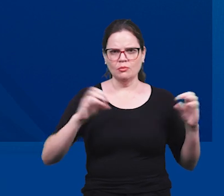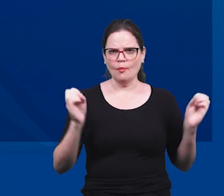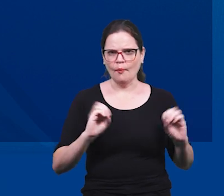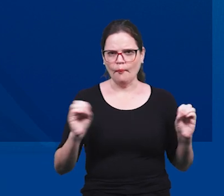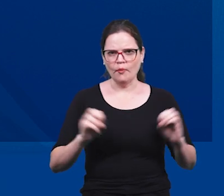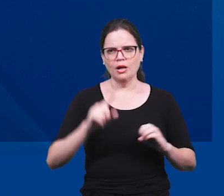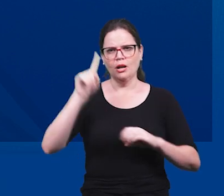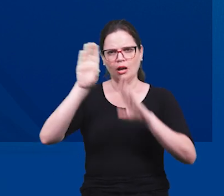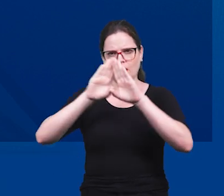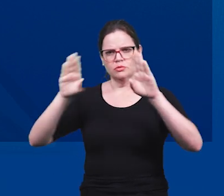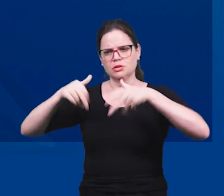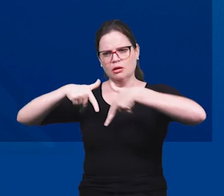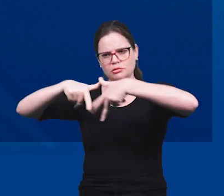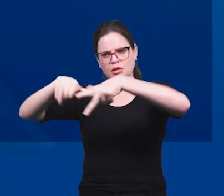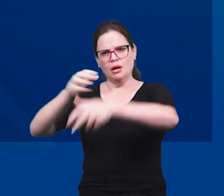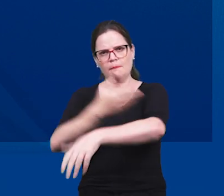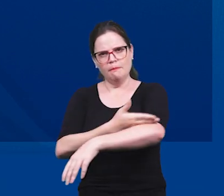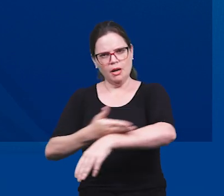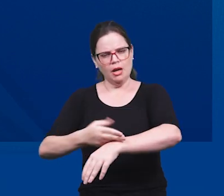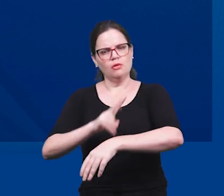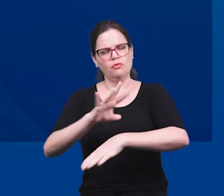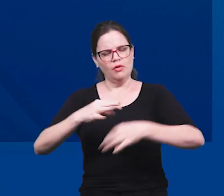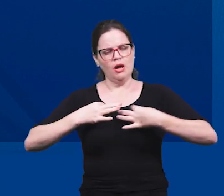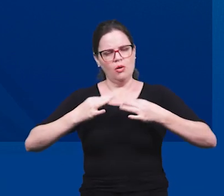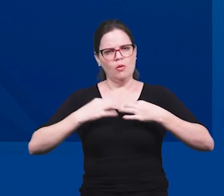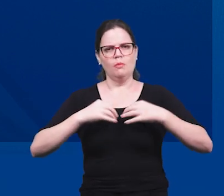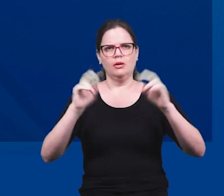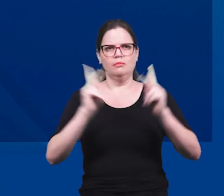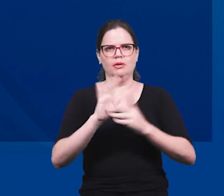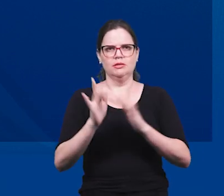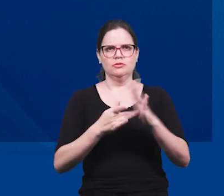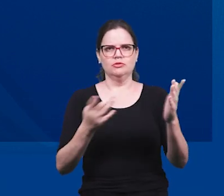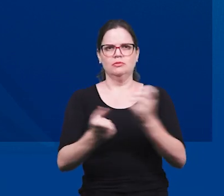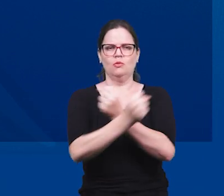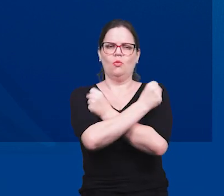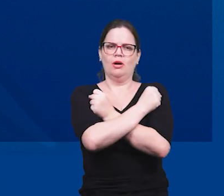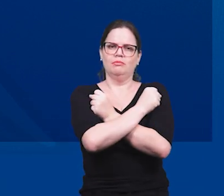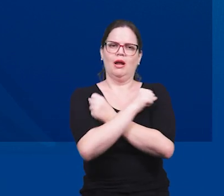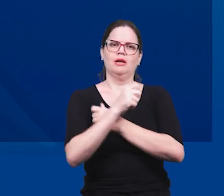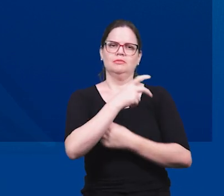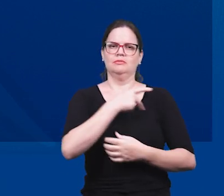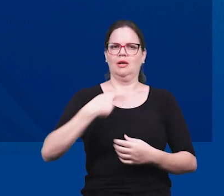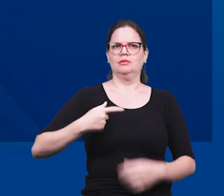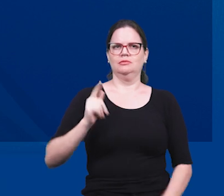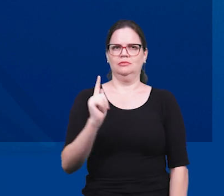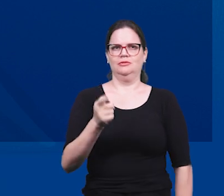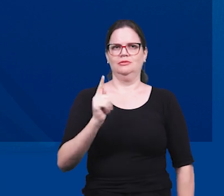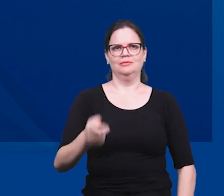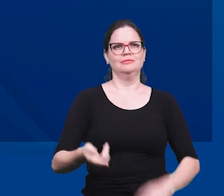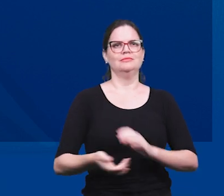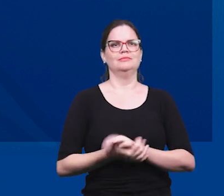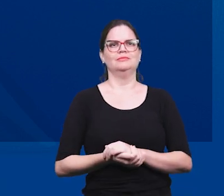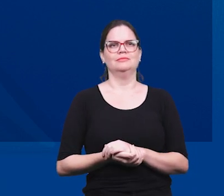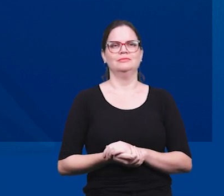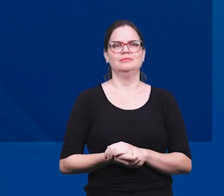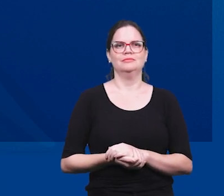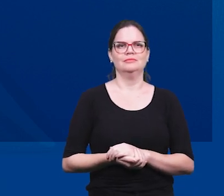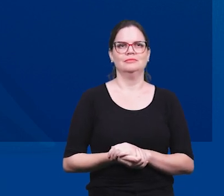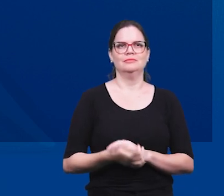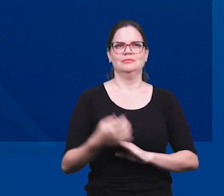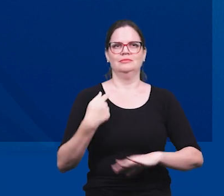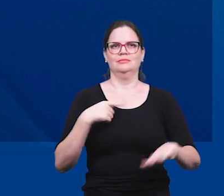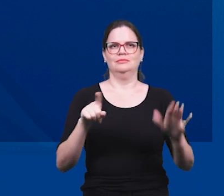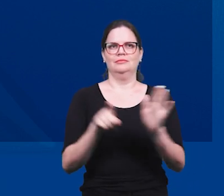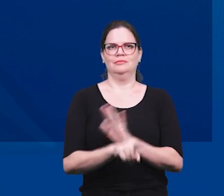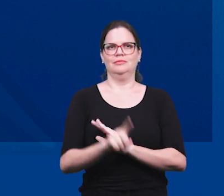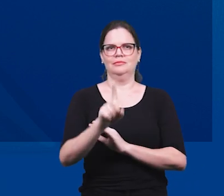misturam vão andar de branco com ele. A paz do Senhor Jesus. Um abraço, pastor Geodeti.